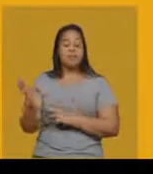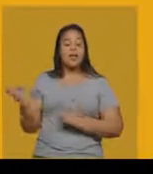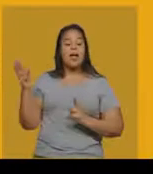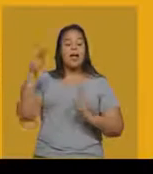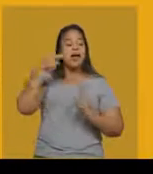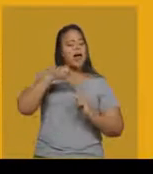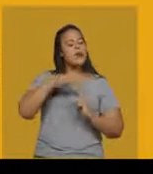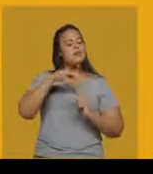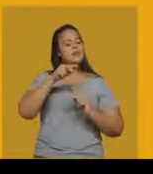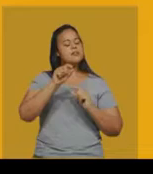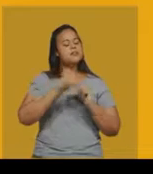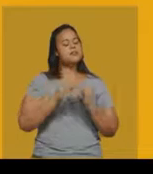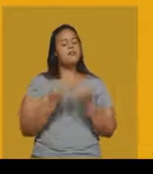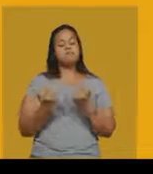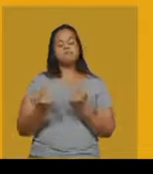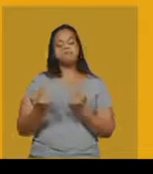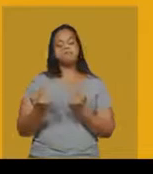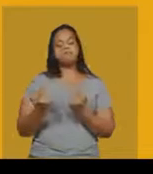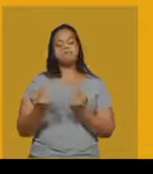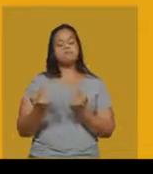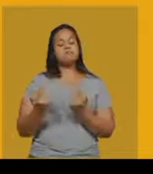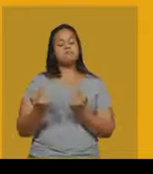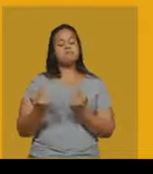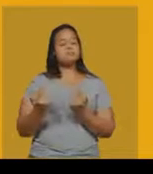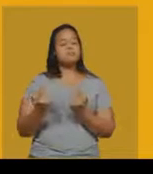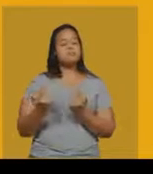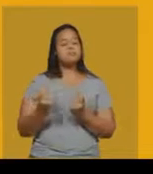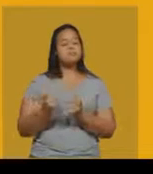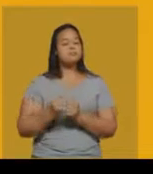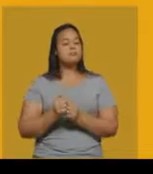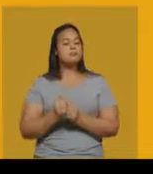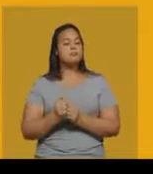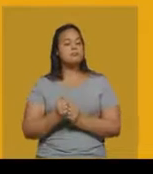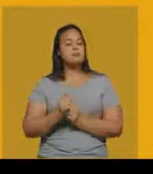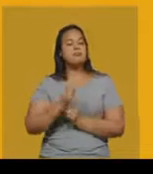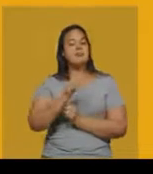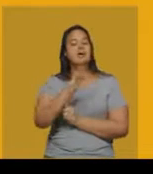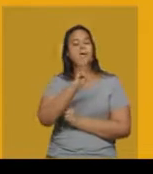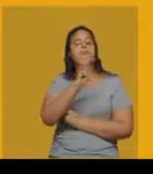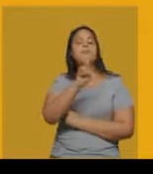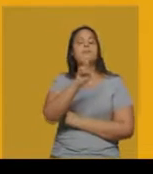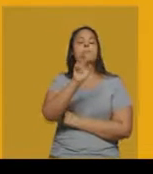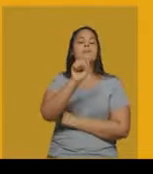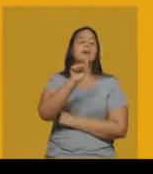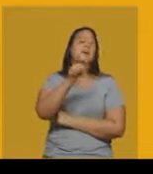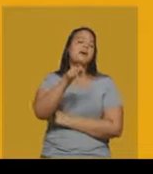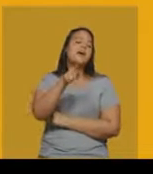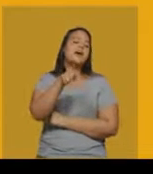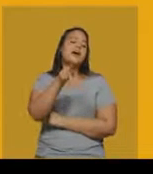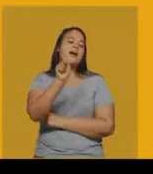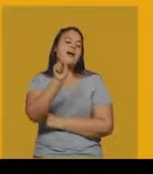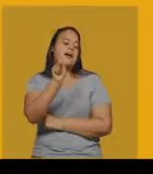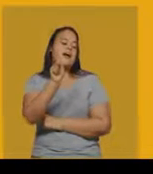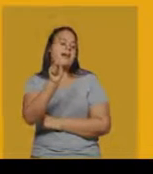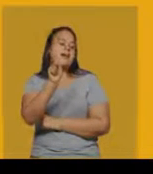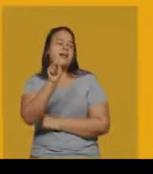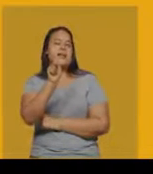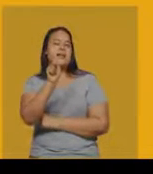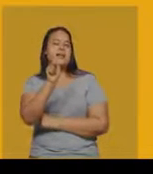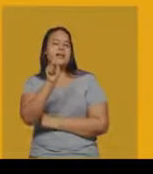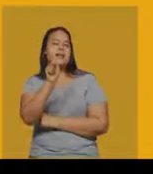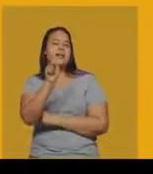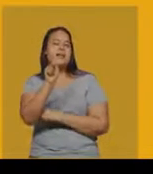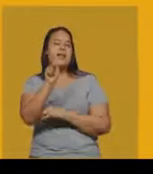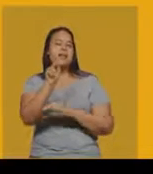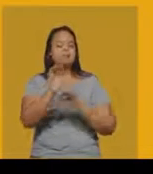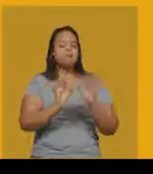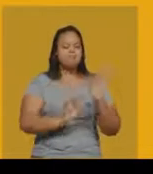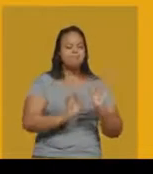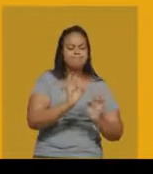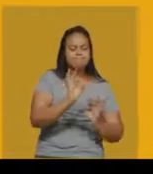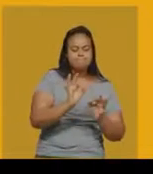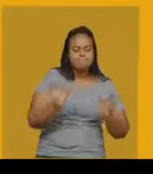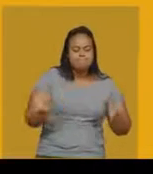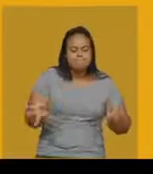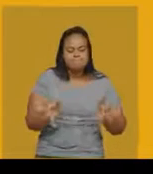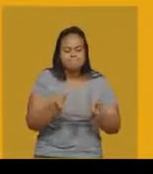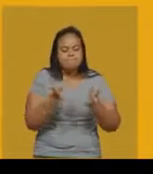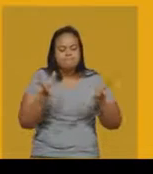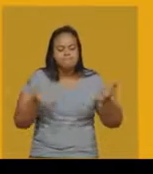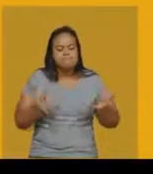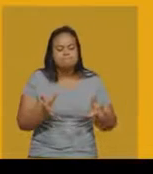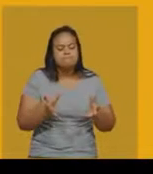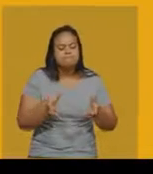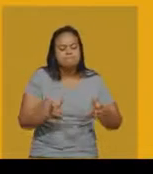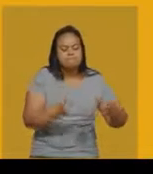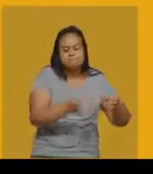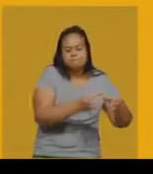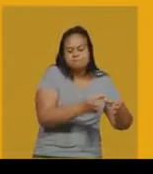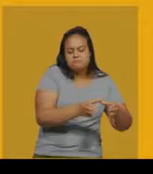representar a mesma coisa, né? O break manifesta-se como uma alternativa pacífica às gangues na disputa por espaço